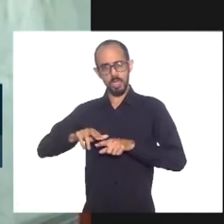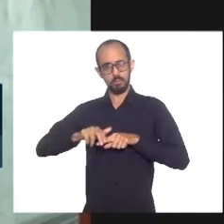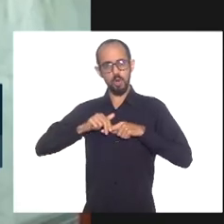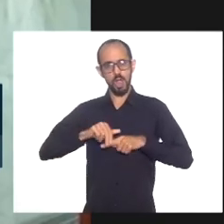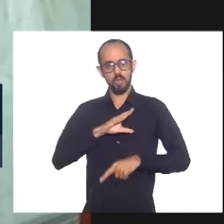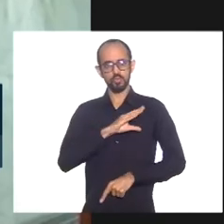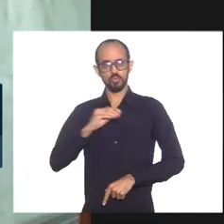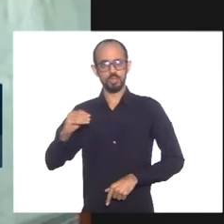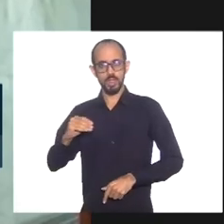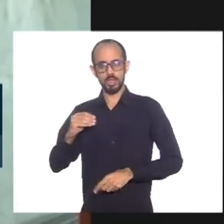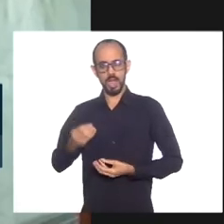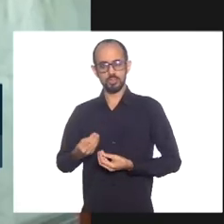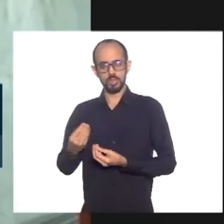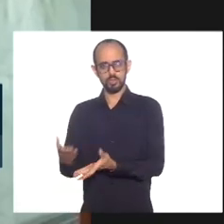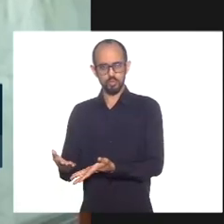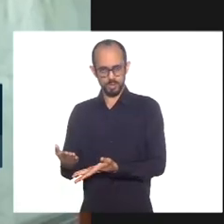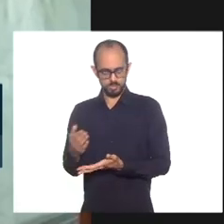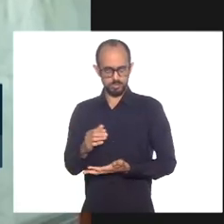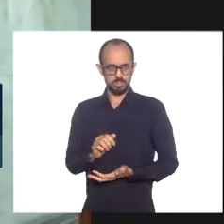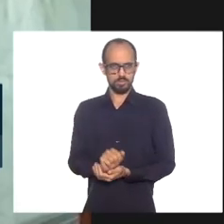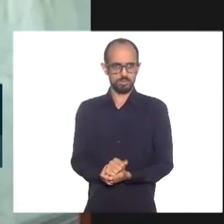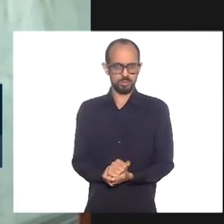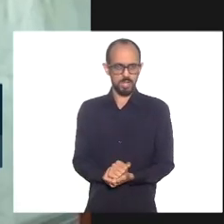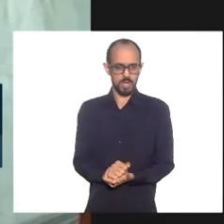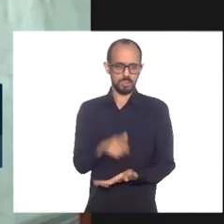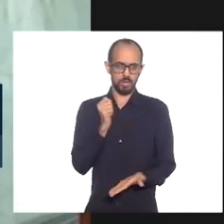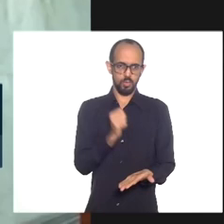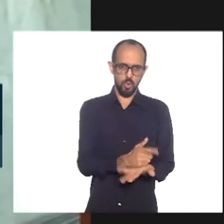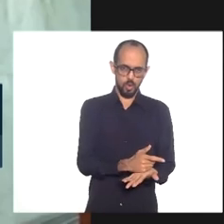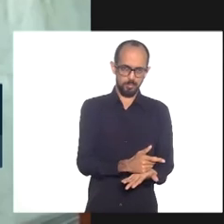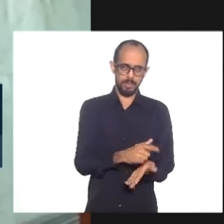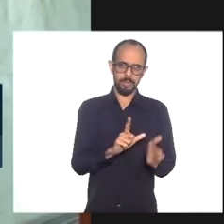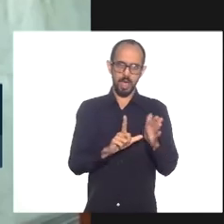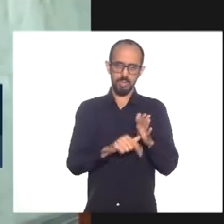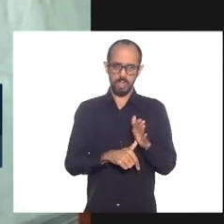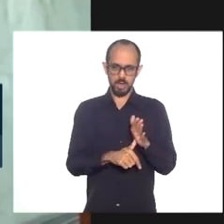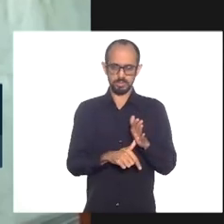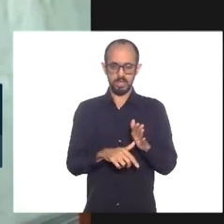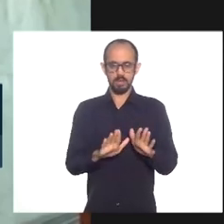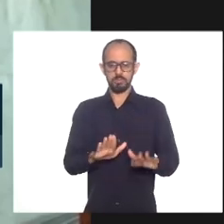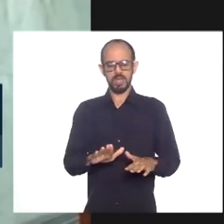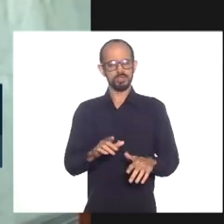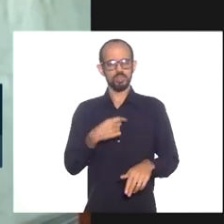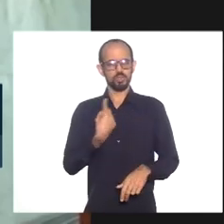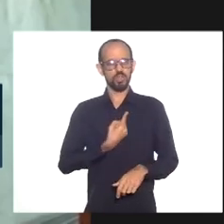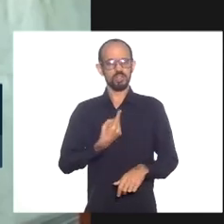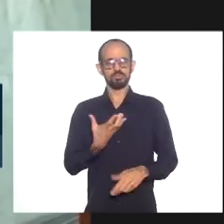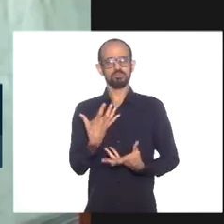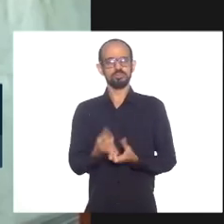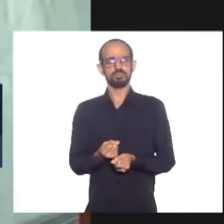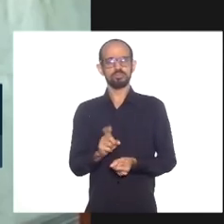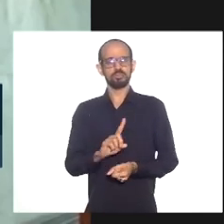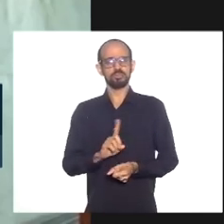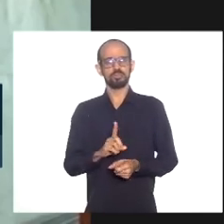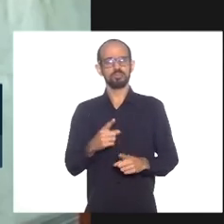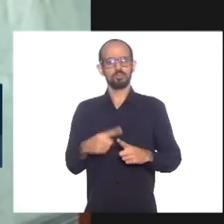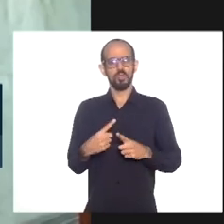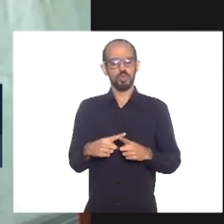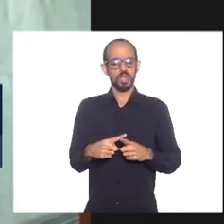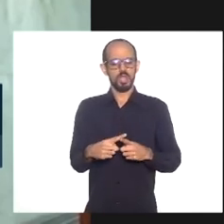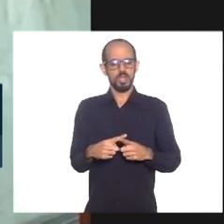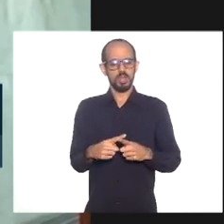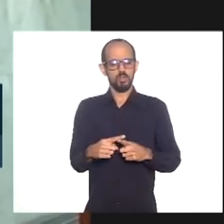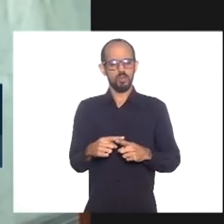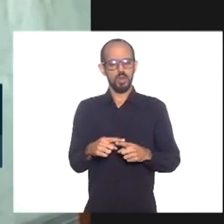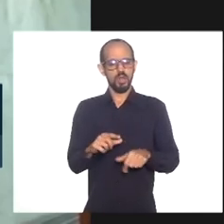nas entregas, não é? O que, na realidade, não nos convence muito, não é? Porque com a mudança